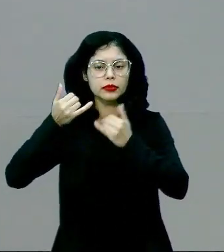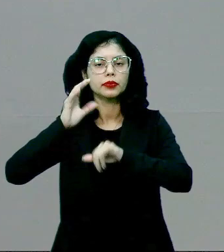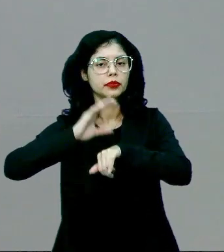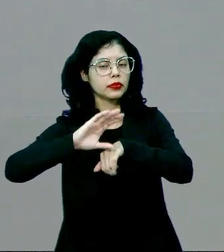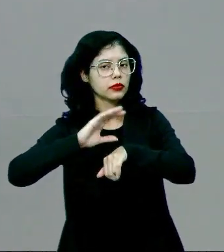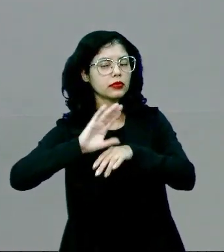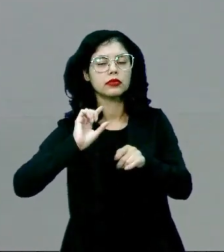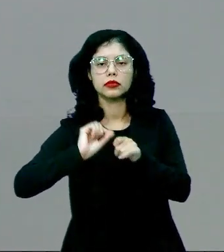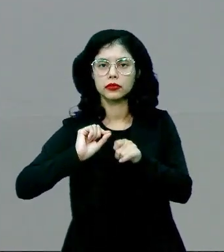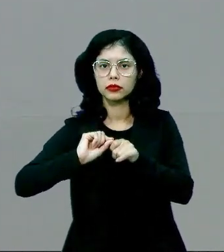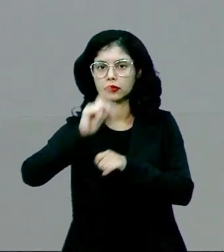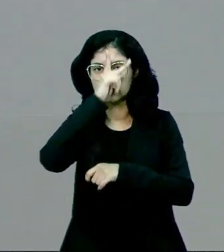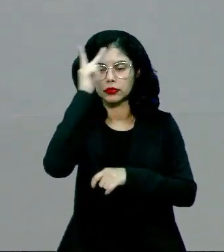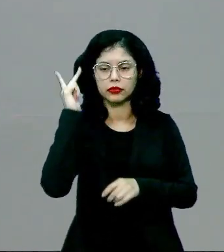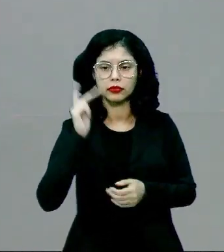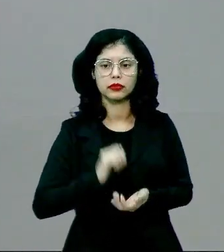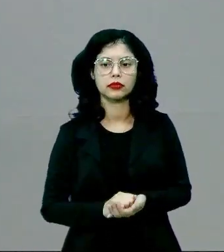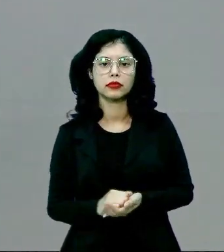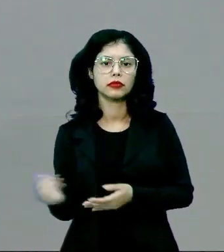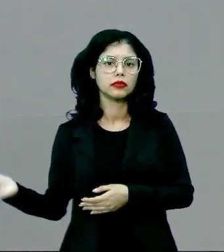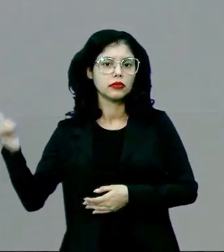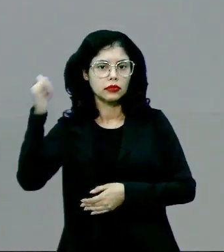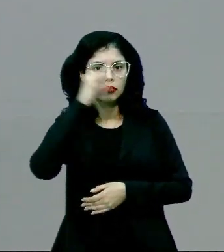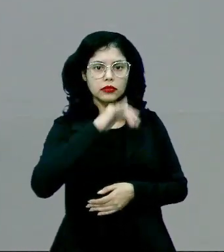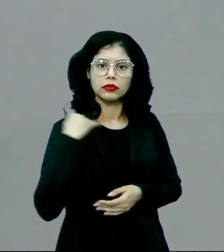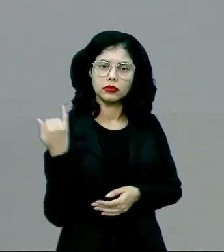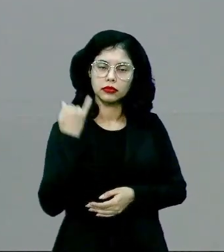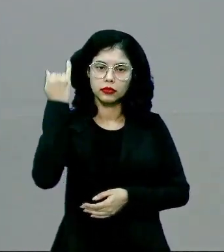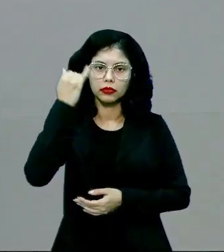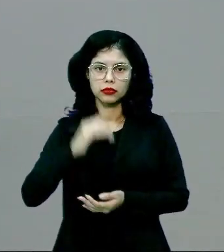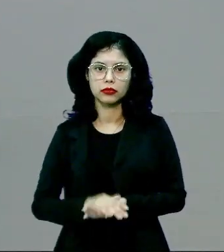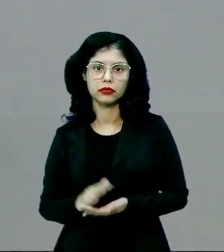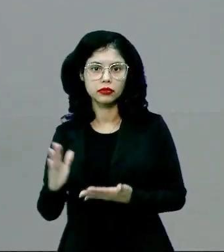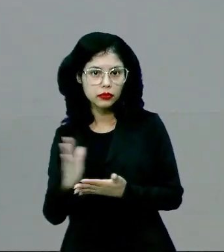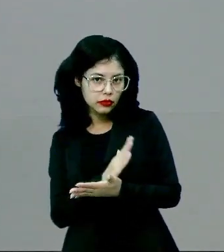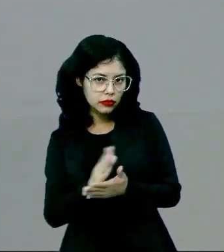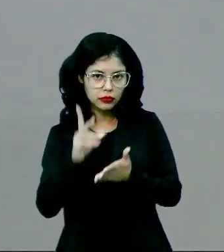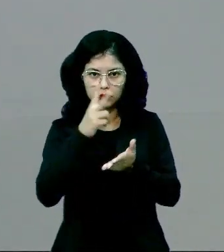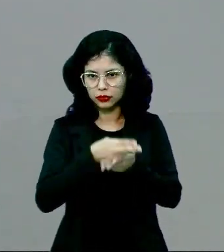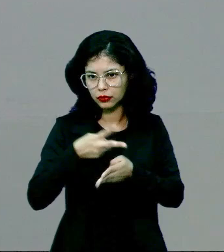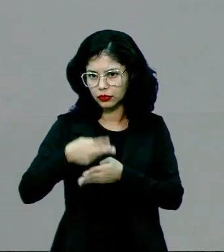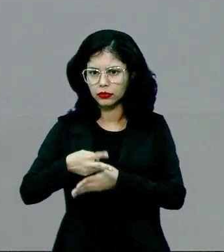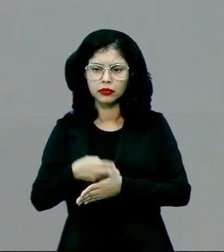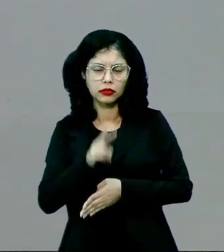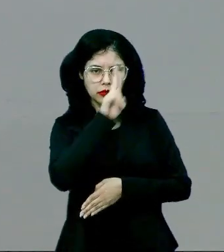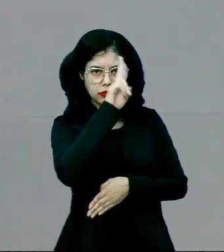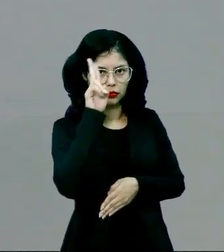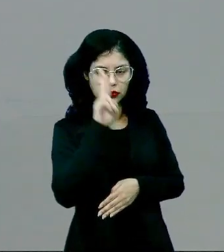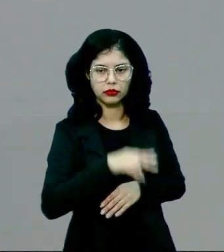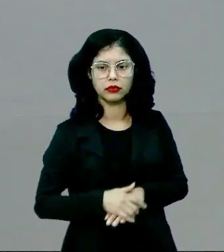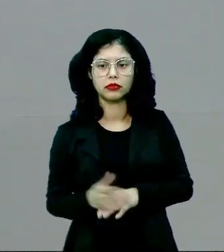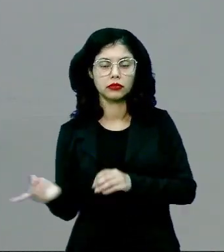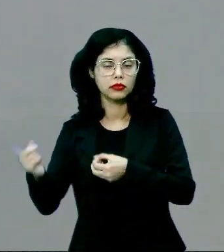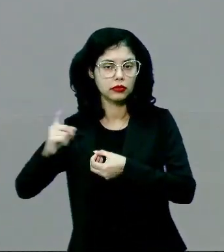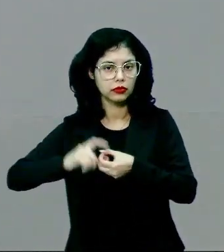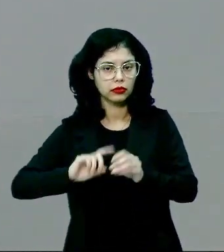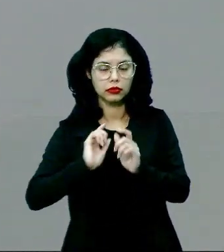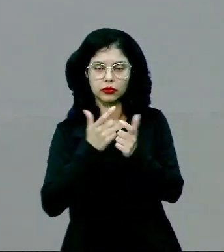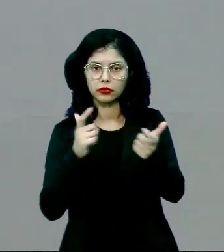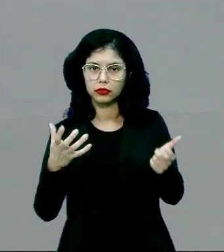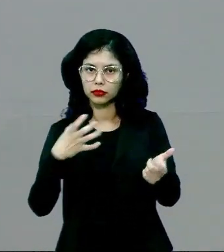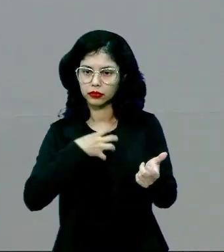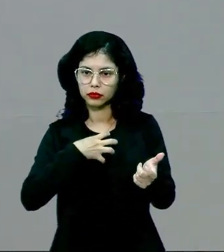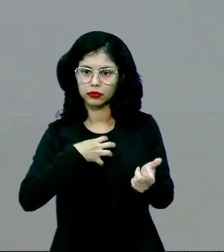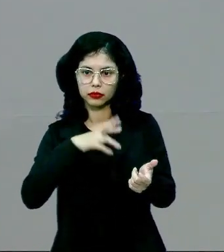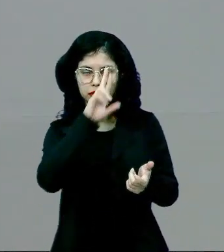cursos que a pessoa realizou algumas viagens importantes e alguns recortes históricos né voltado aí aos